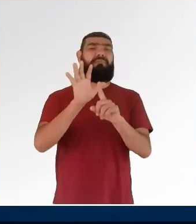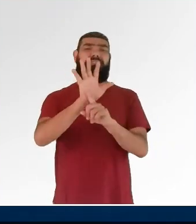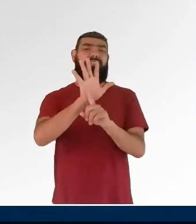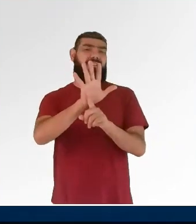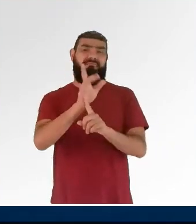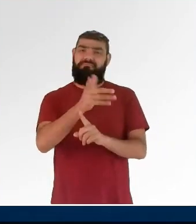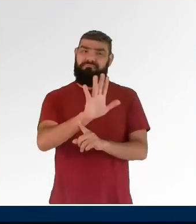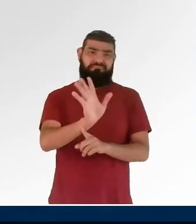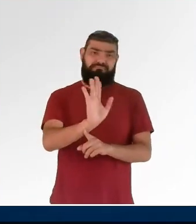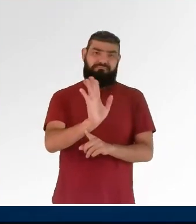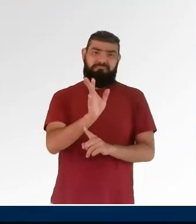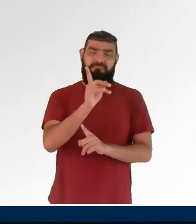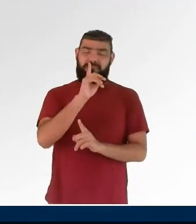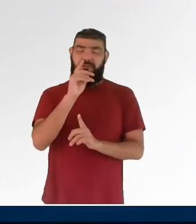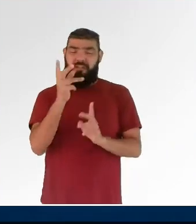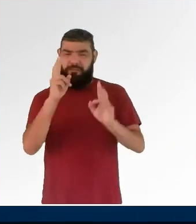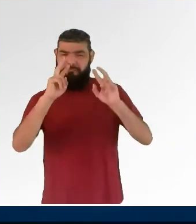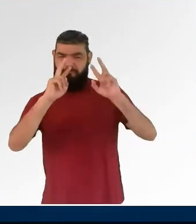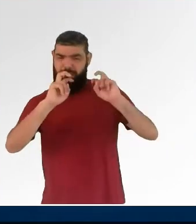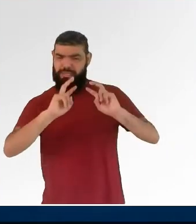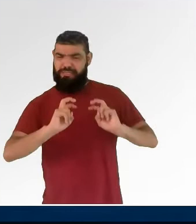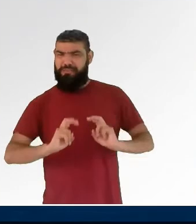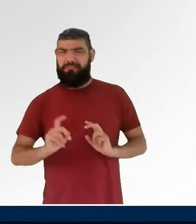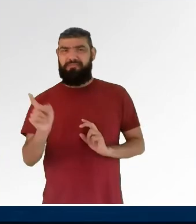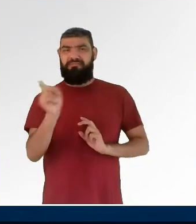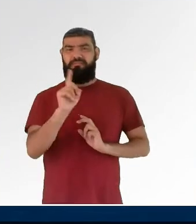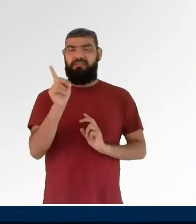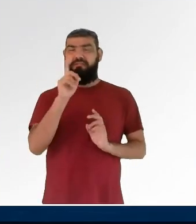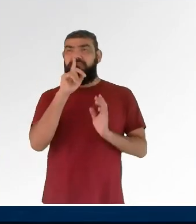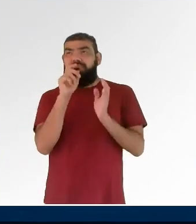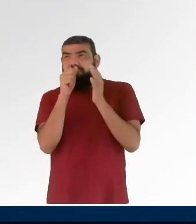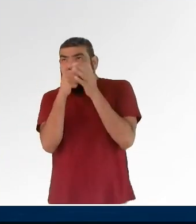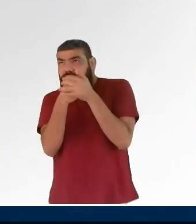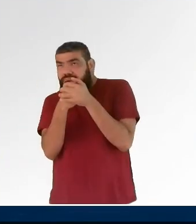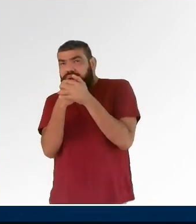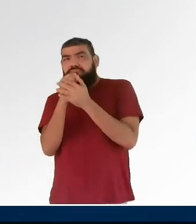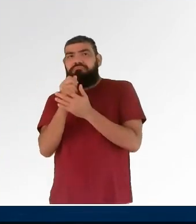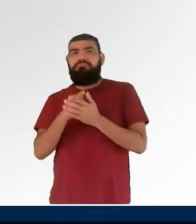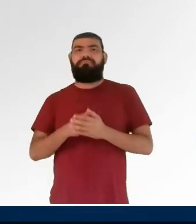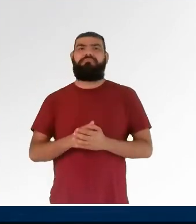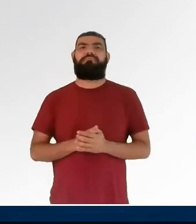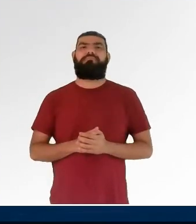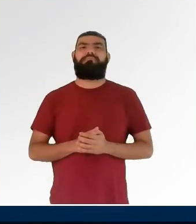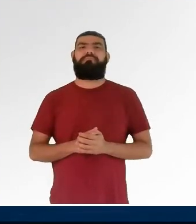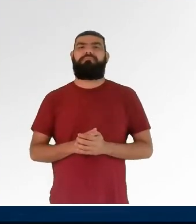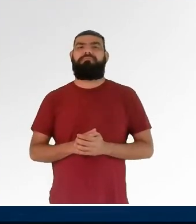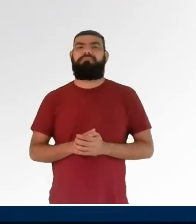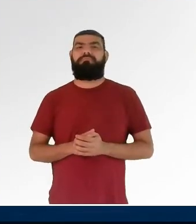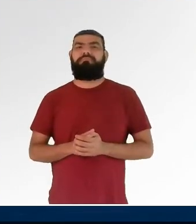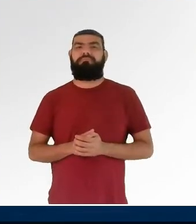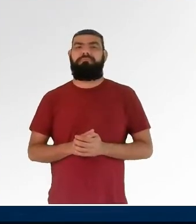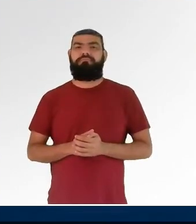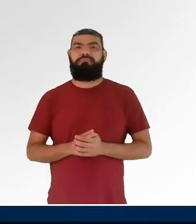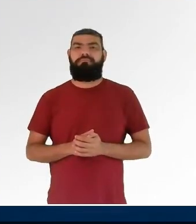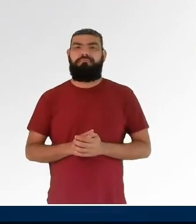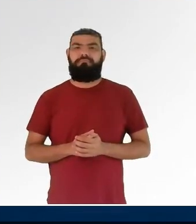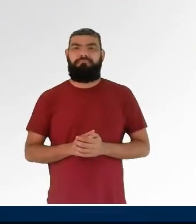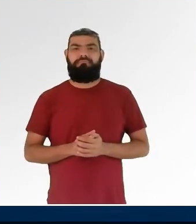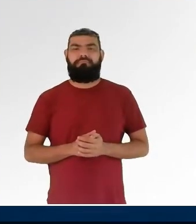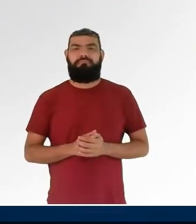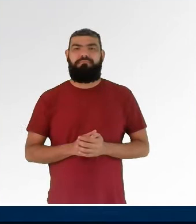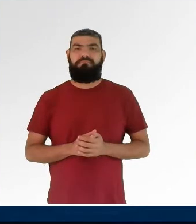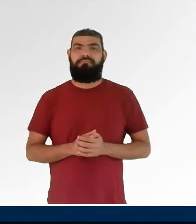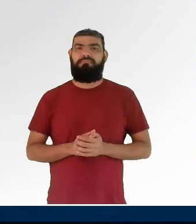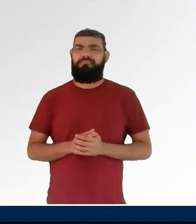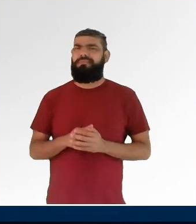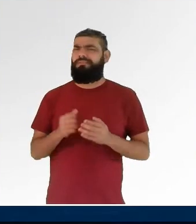Ela não quer que percebam, ela não quer que vejam quais são essas vontades. E ela é bem clara, ela diz, não